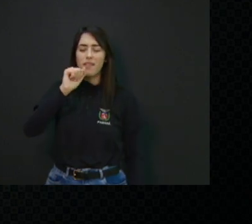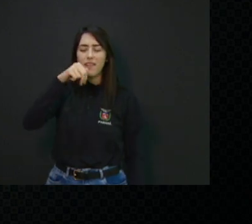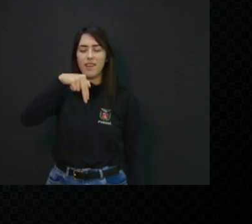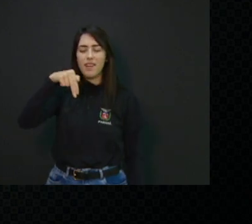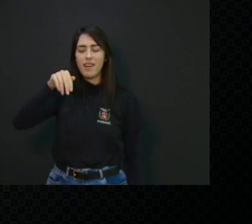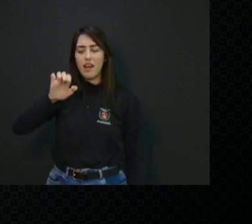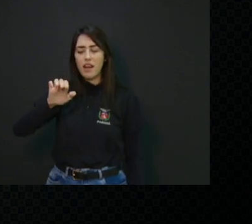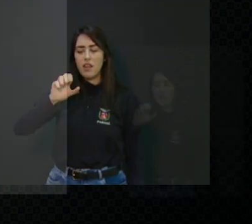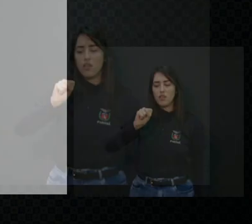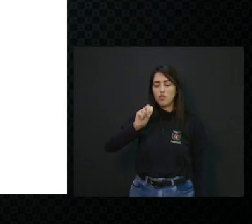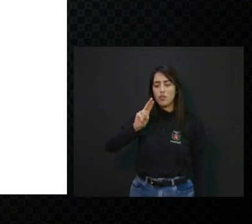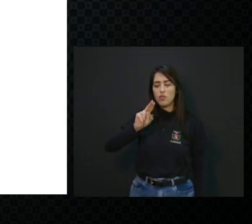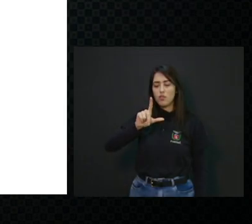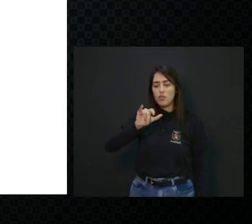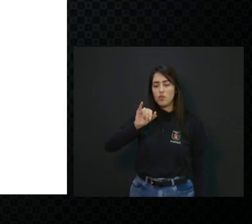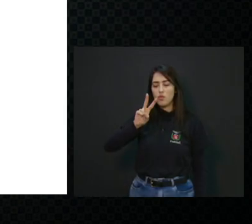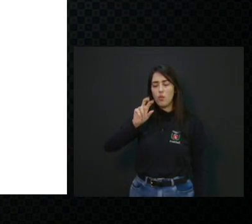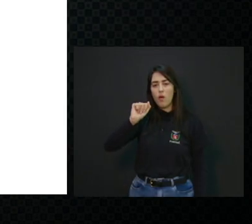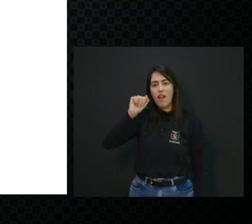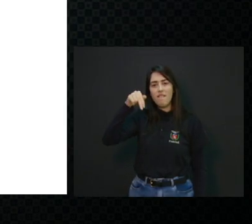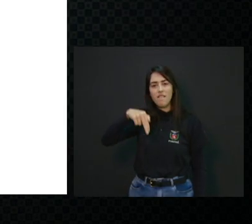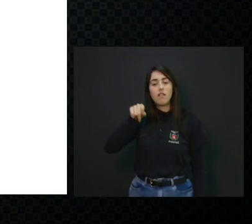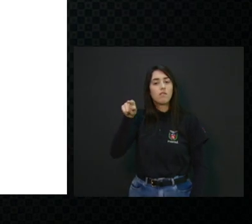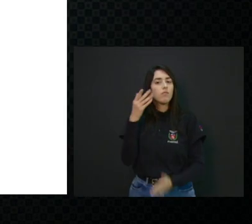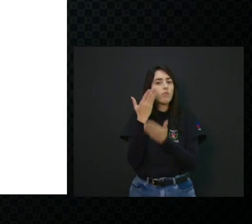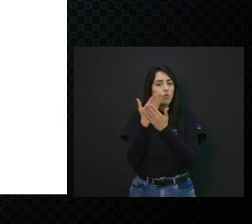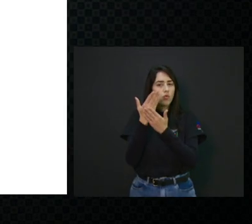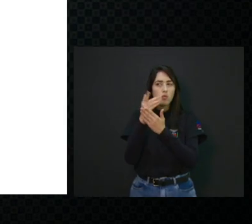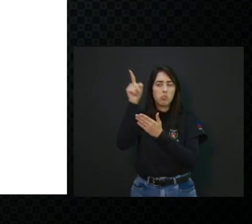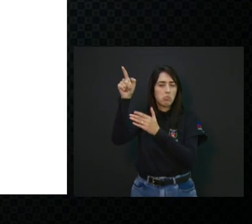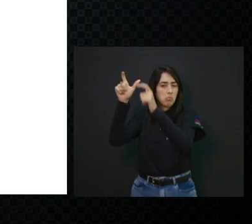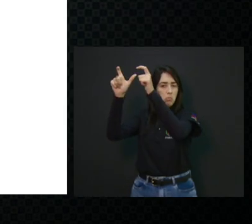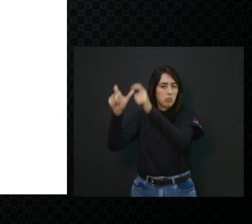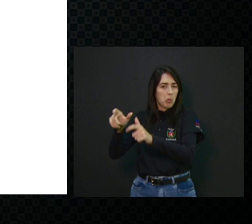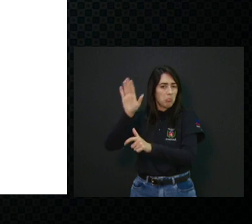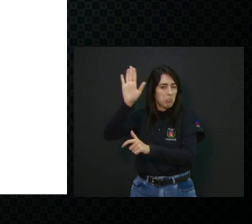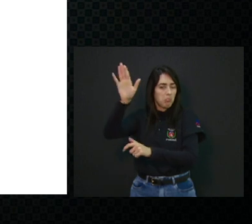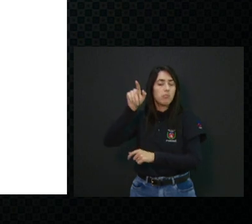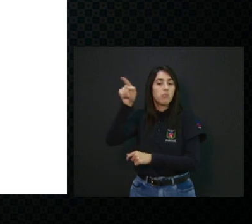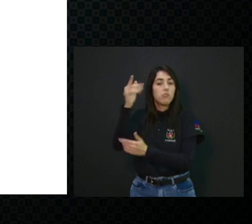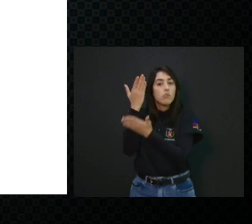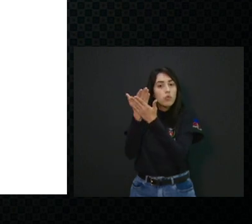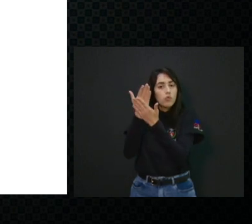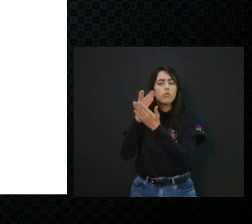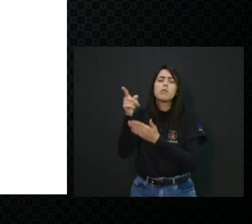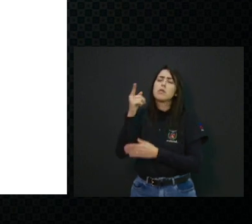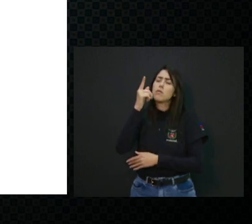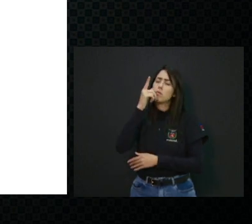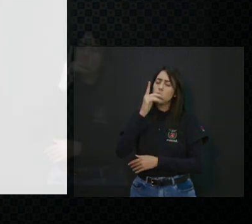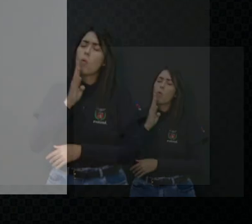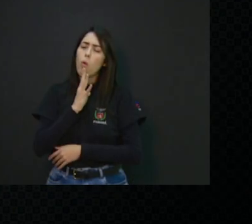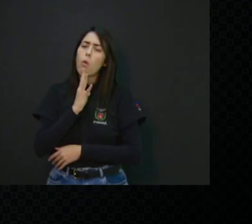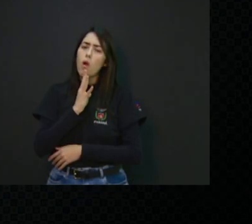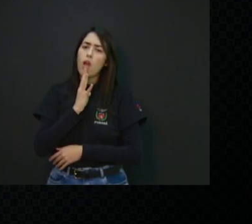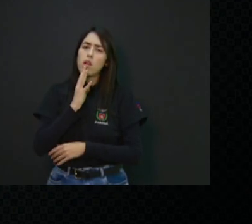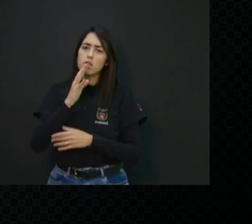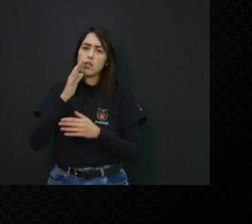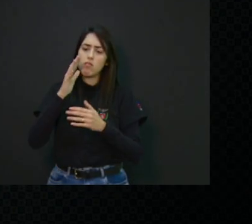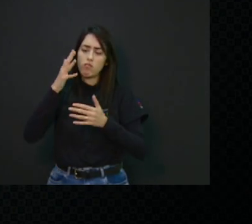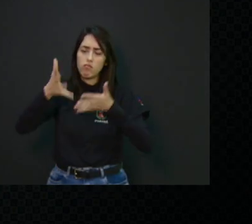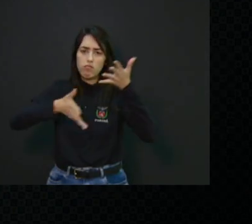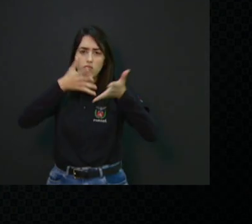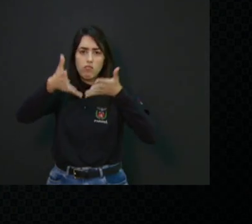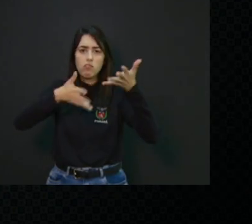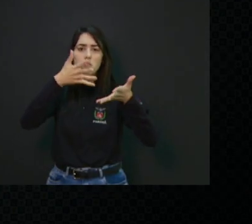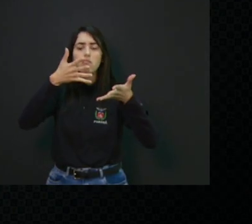Keller. Anne Sullivan era estudante da Perkins, conhecia a língua de sinais, né, e conhecia o alfabeto dactilológico,